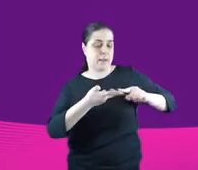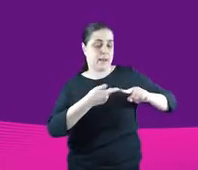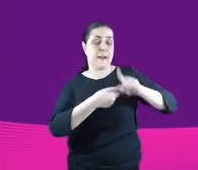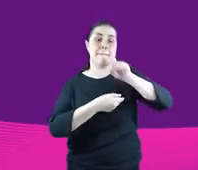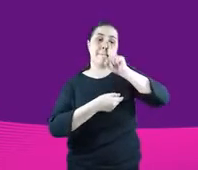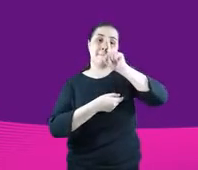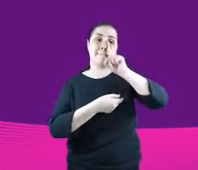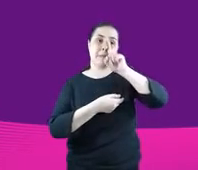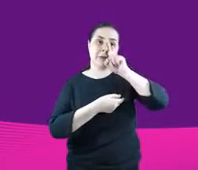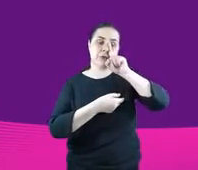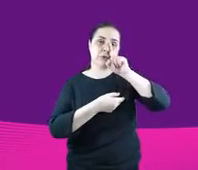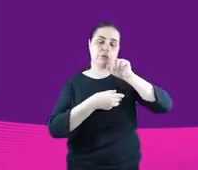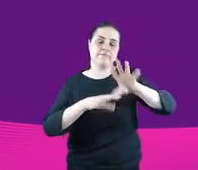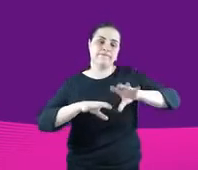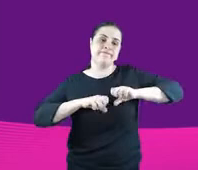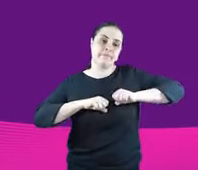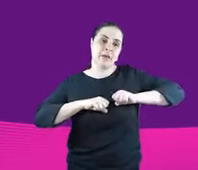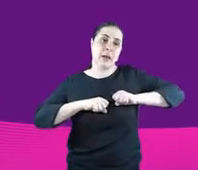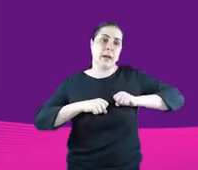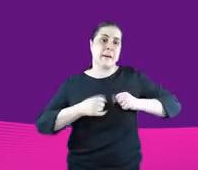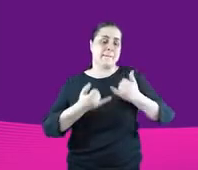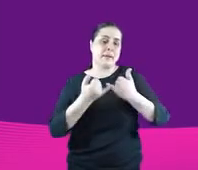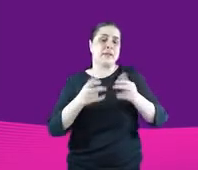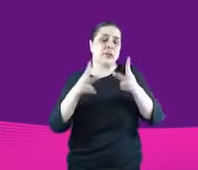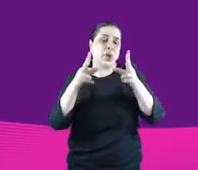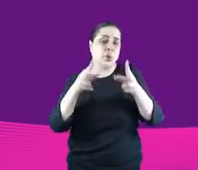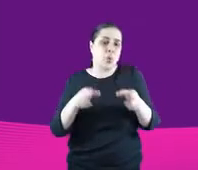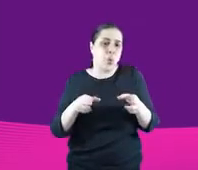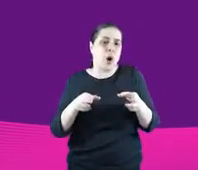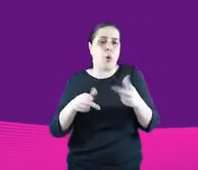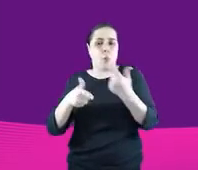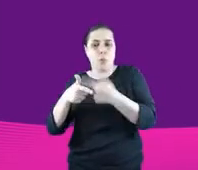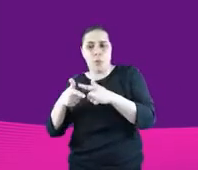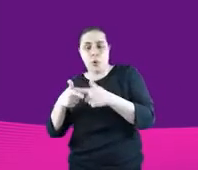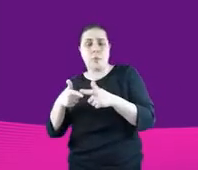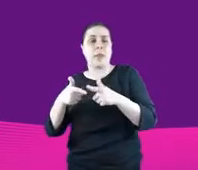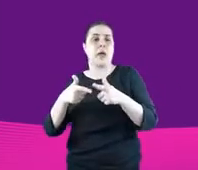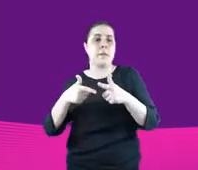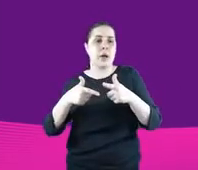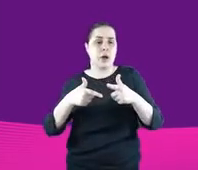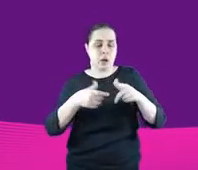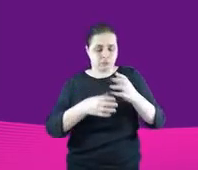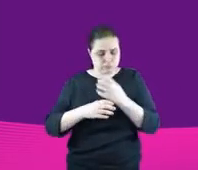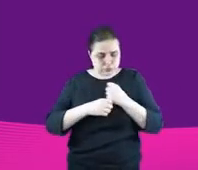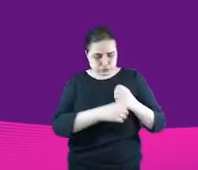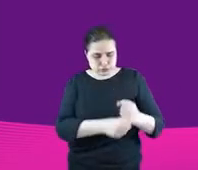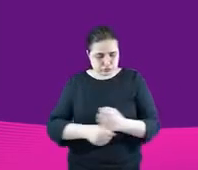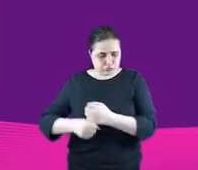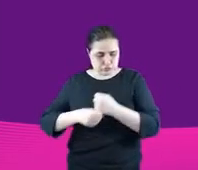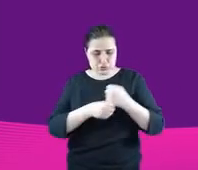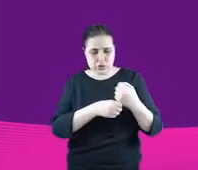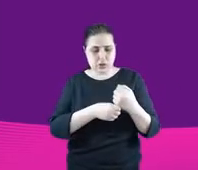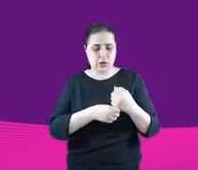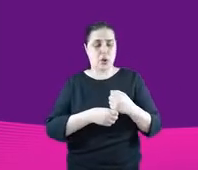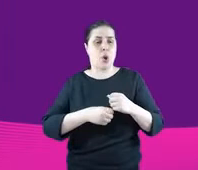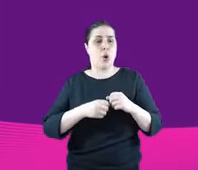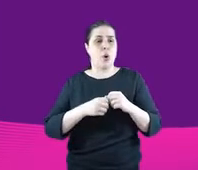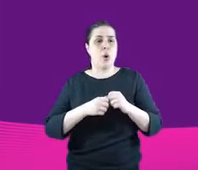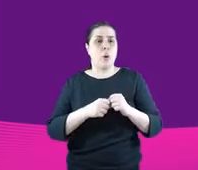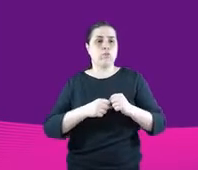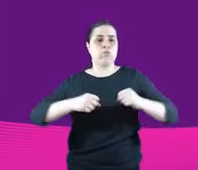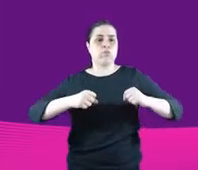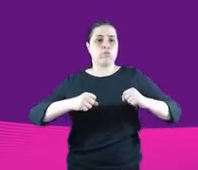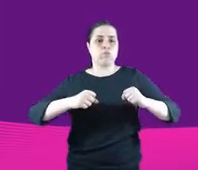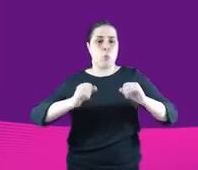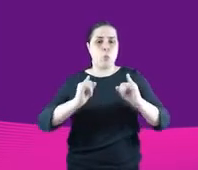outros tumores. Então, síndromes metabólicas, obesidade, diabetes, sedentarismo, álcool, isso também favorece a outros